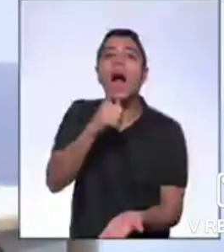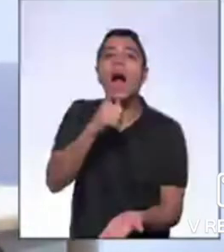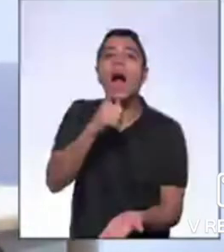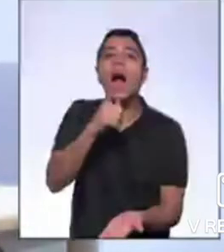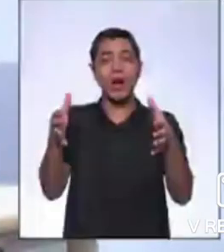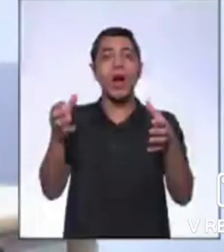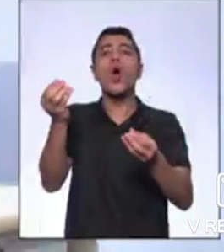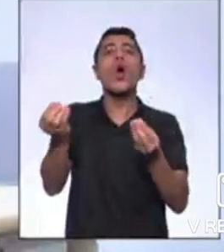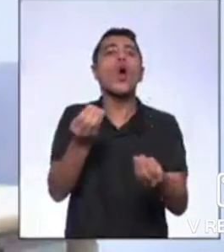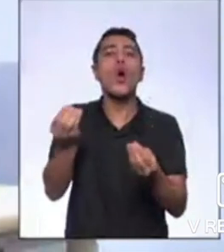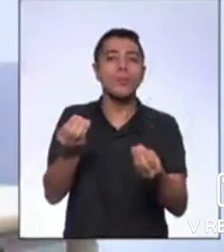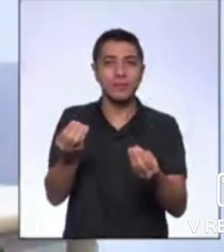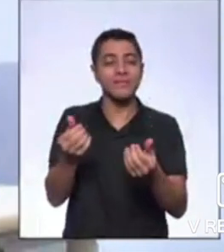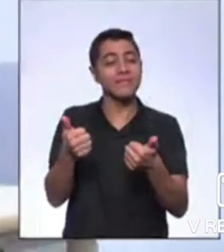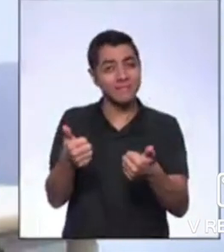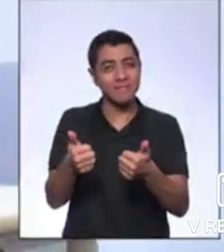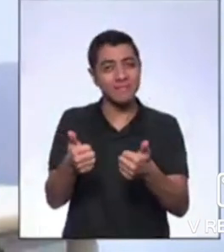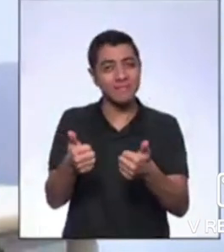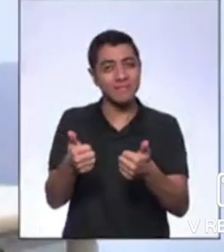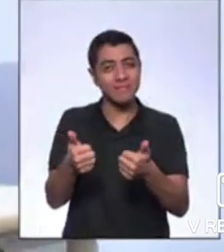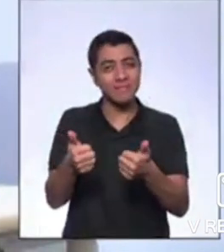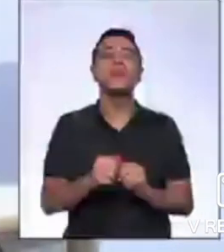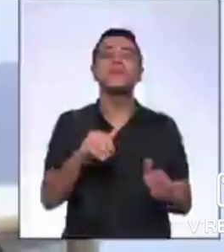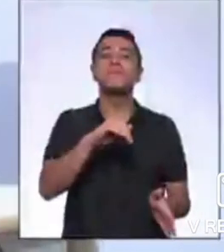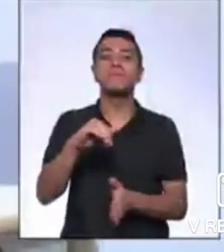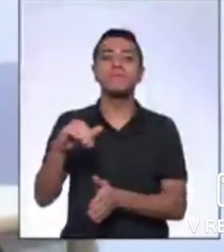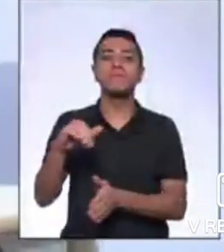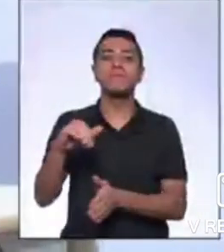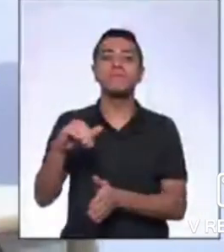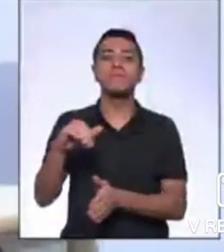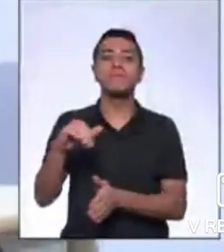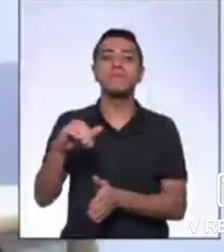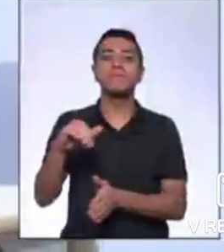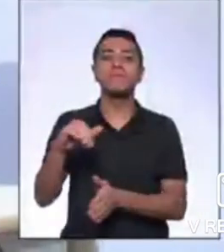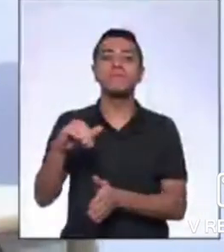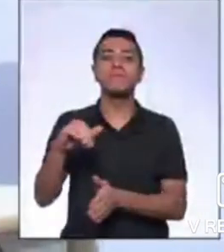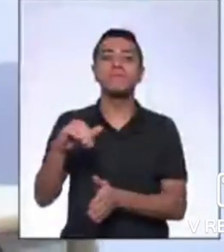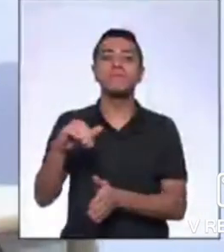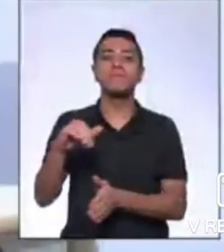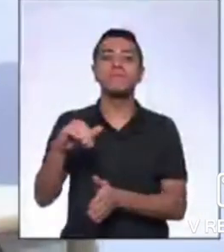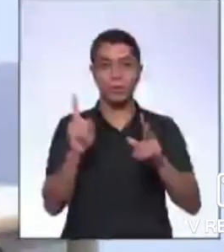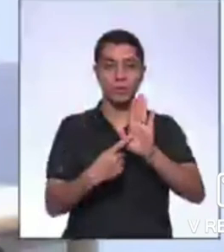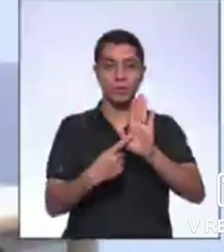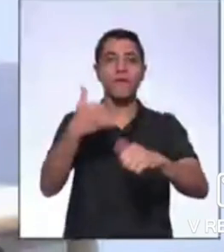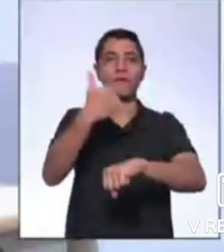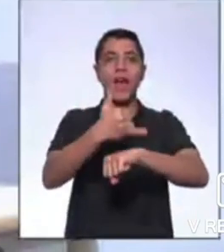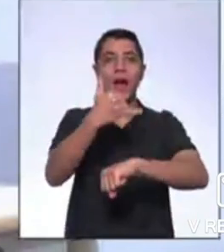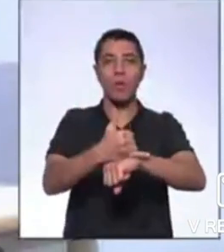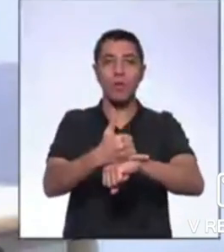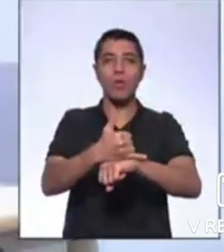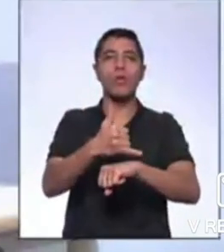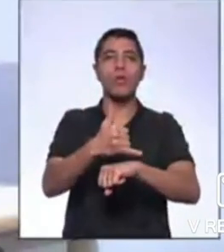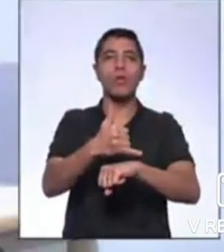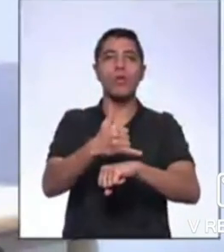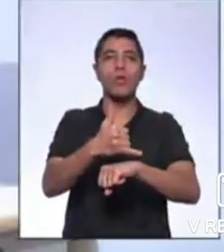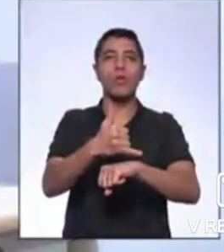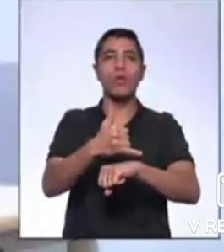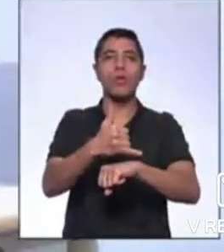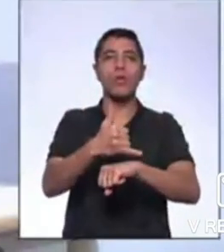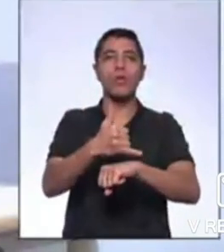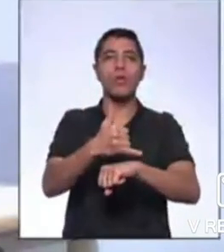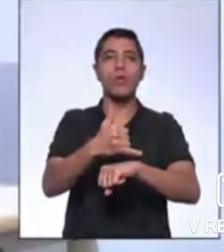escória, como que é feito? A separação, ela é feita o quê? Quando tem ela separa o